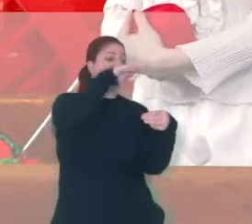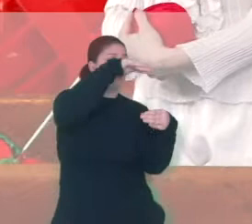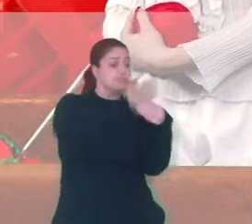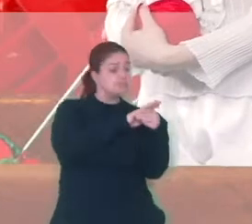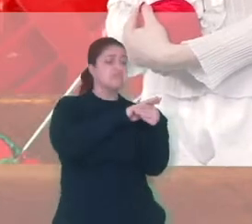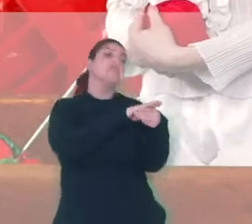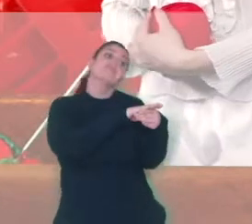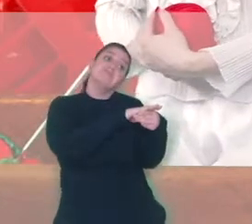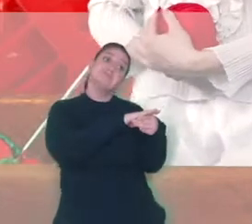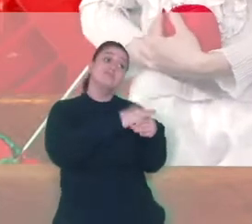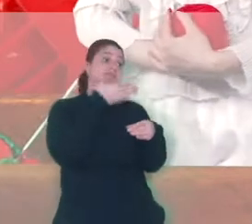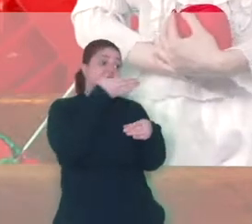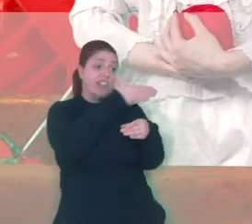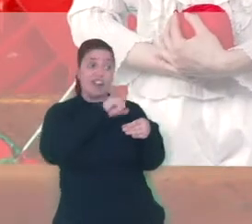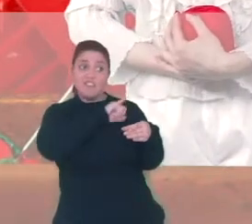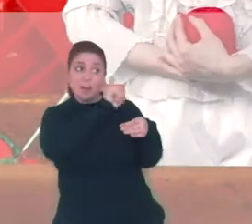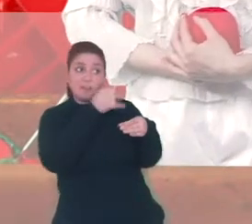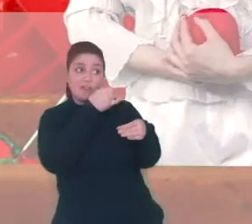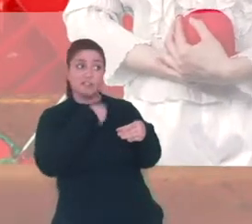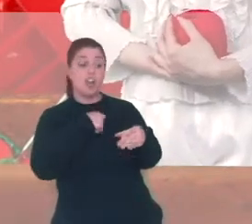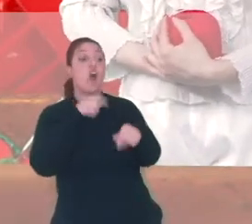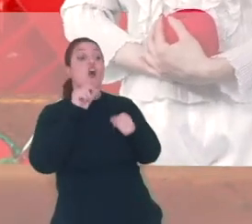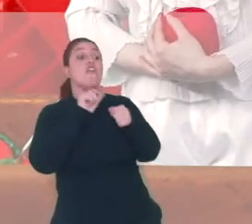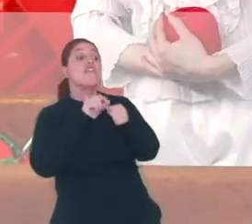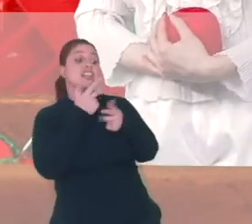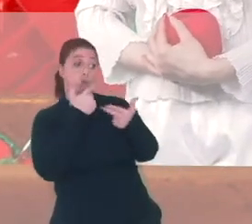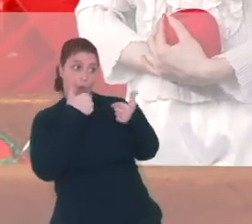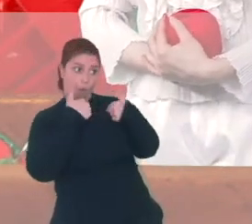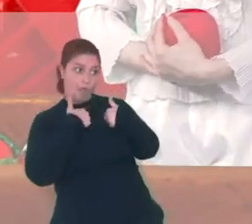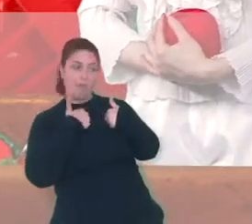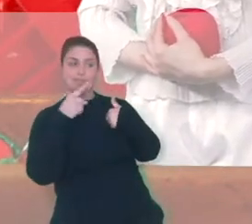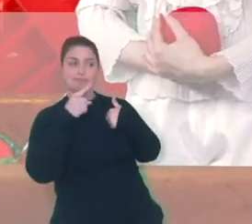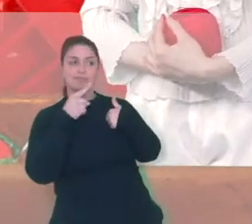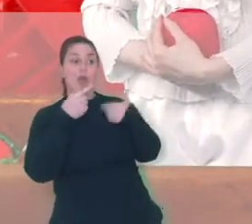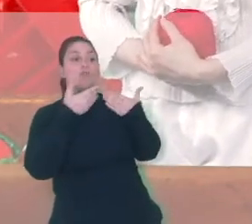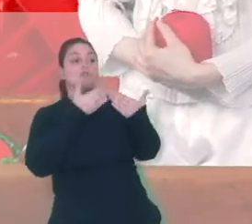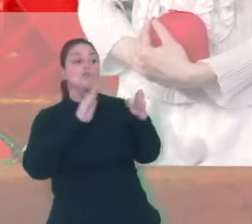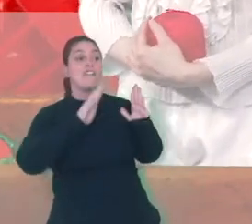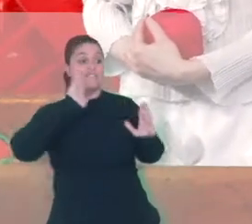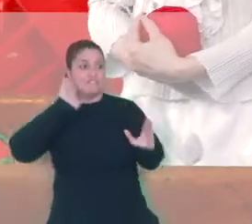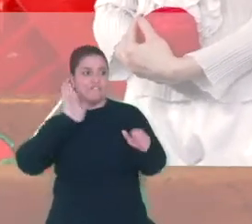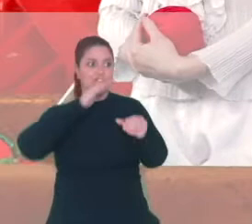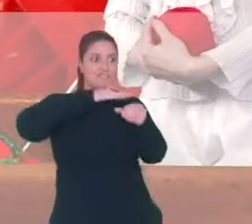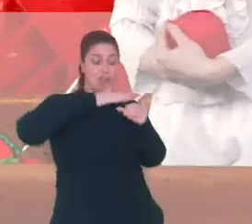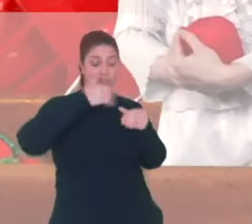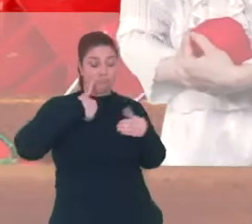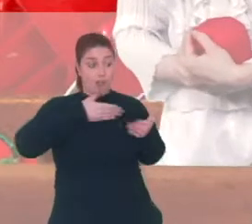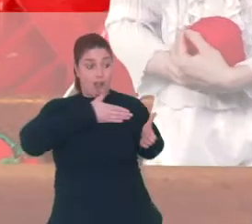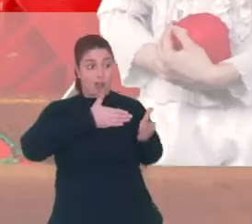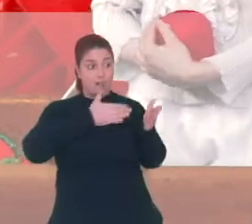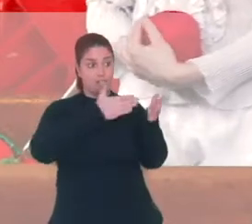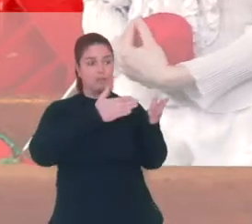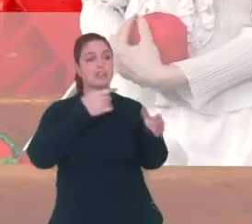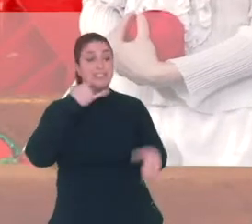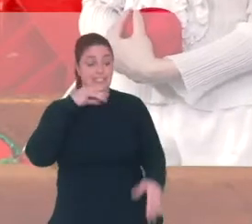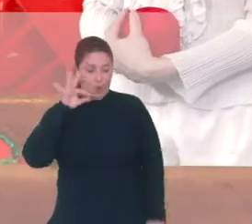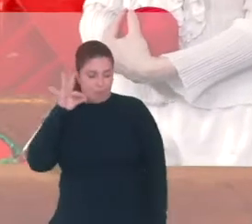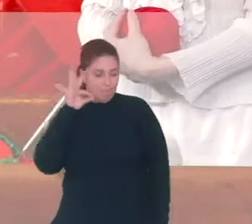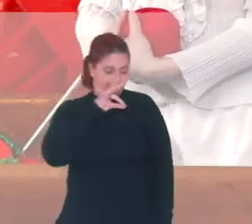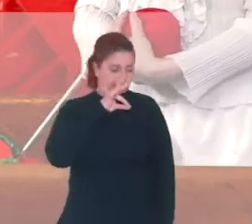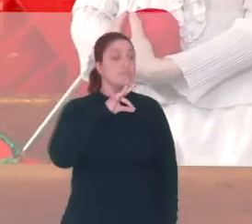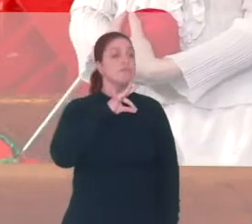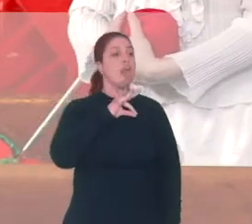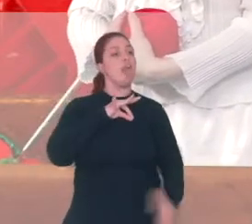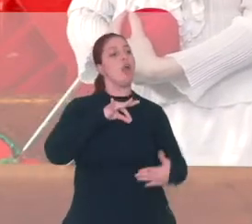costura. Faça como eu. Não abro caminho para ninguém. E onde me espetam,